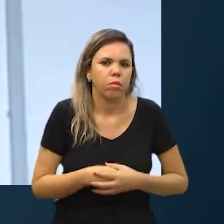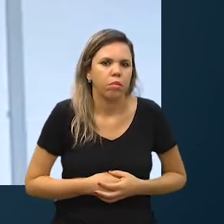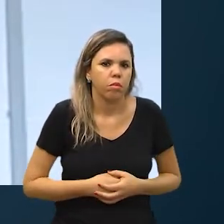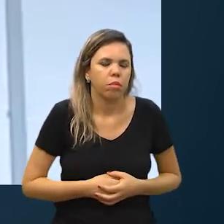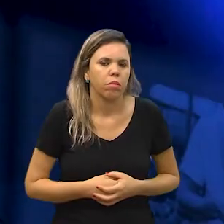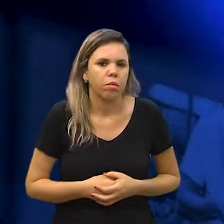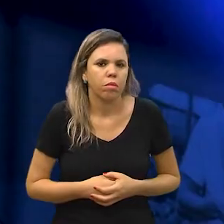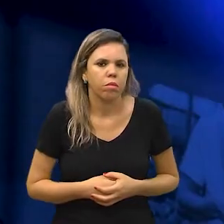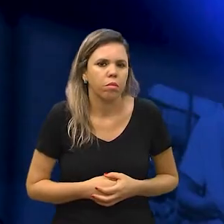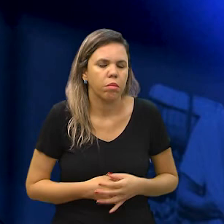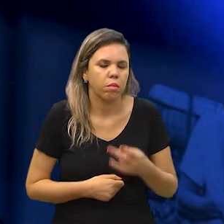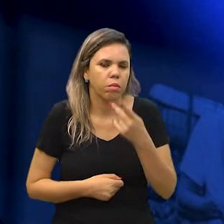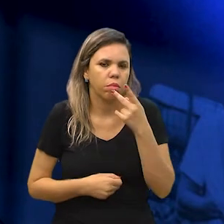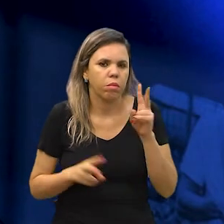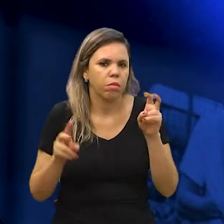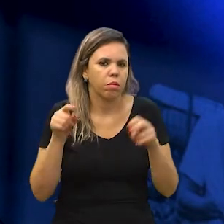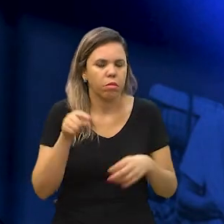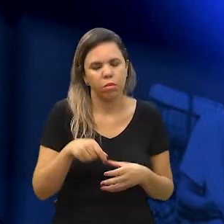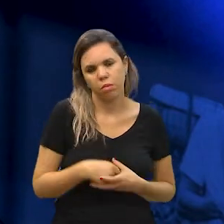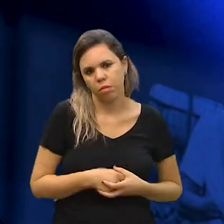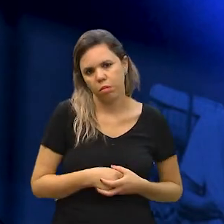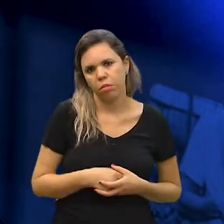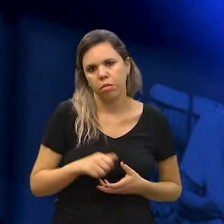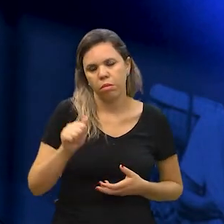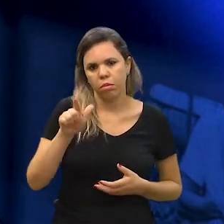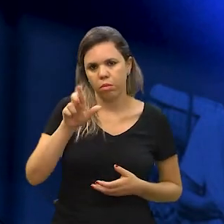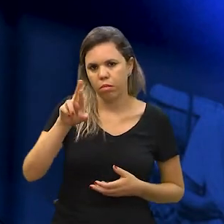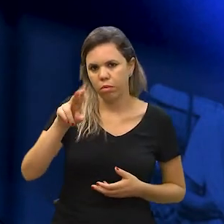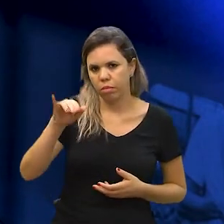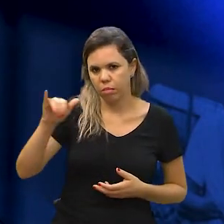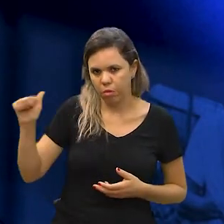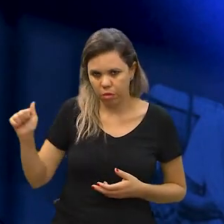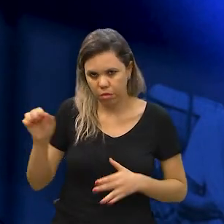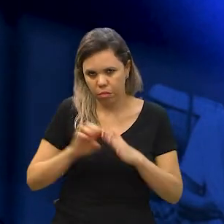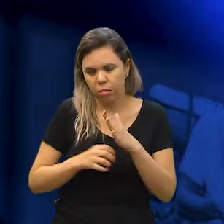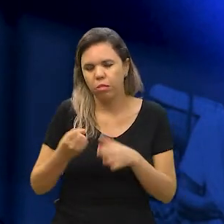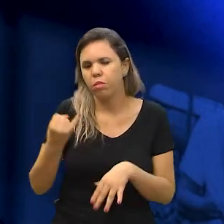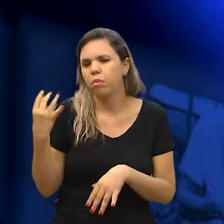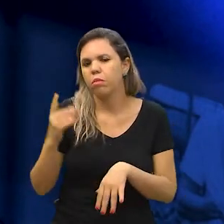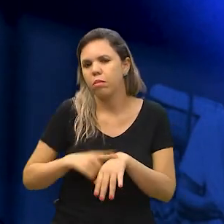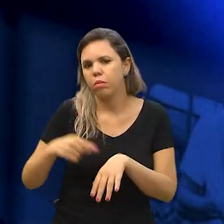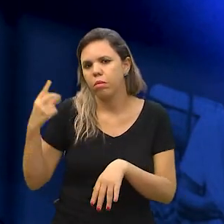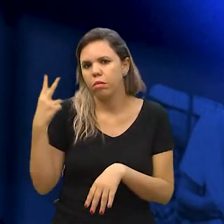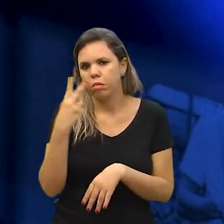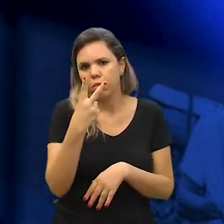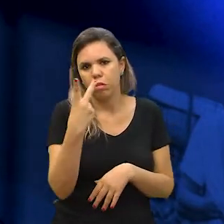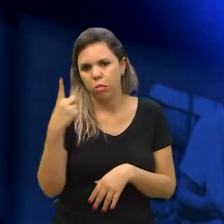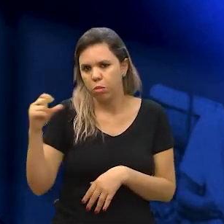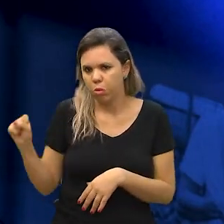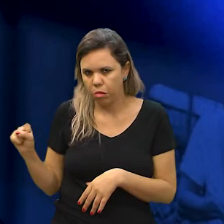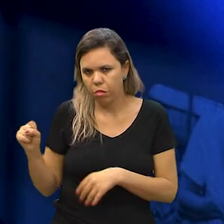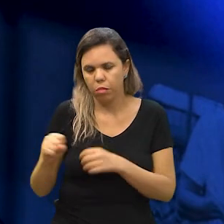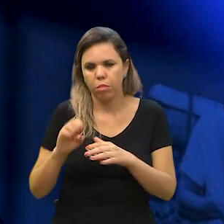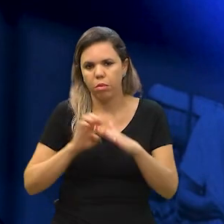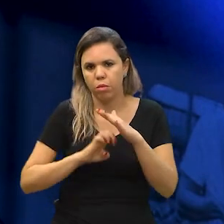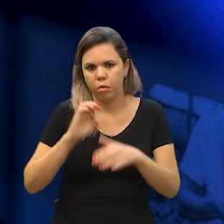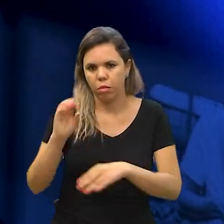pessoas também. Queria que você falasse um pouquinho. Vocês, a Alexio, ela existe desde quando? Desde